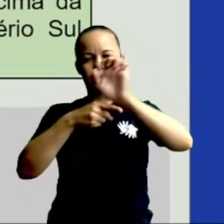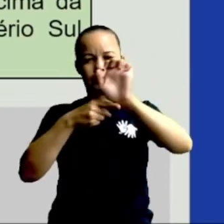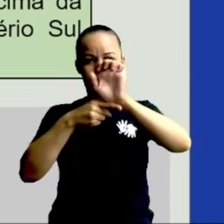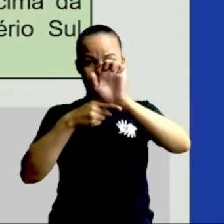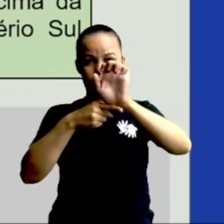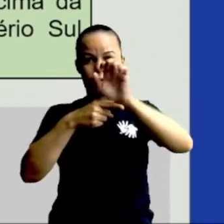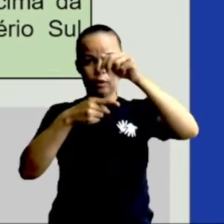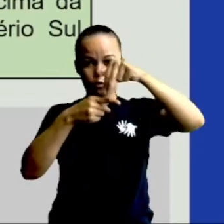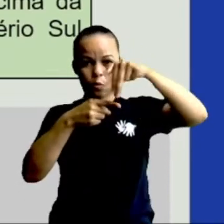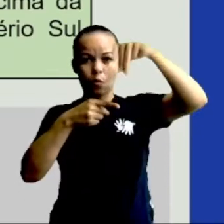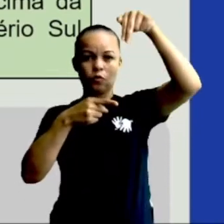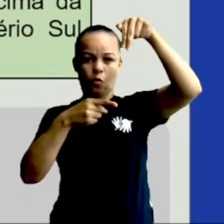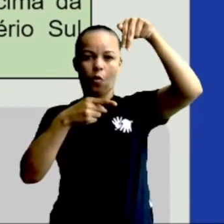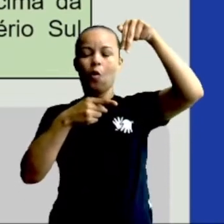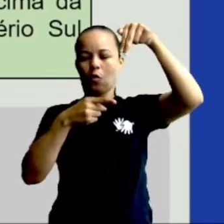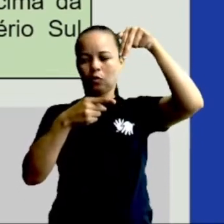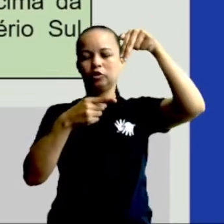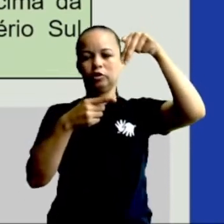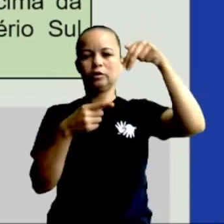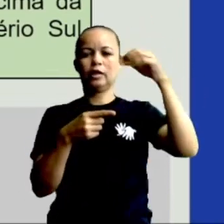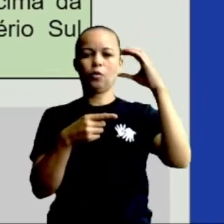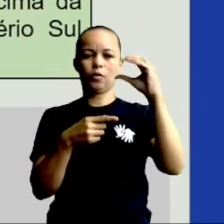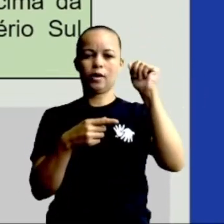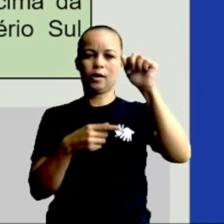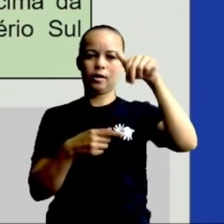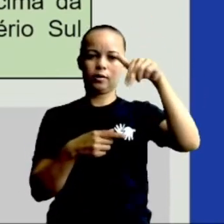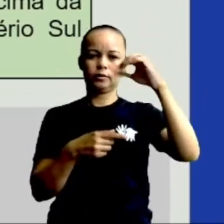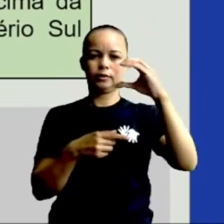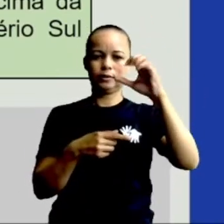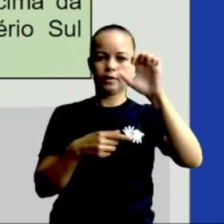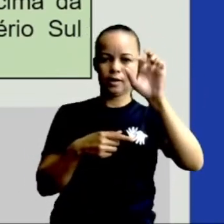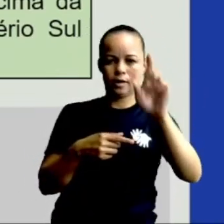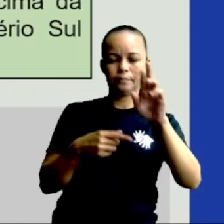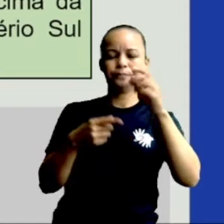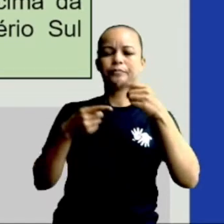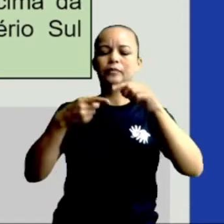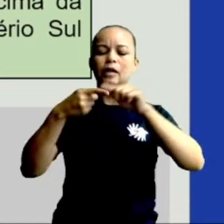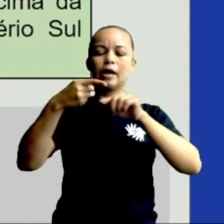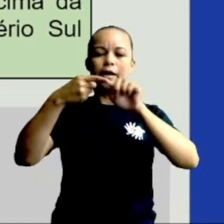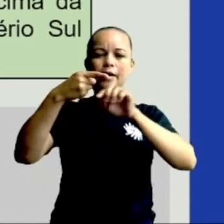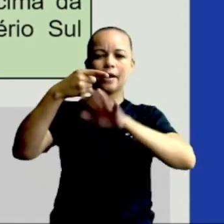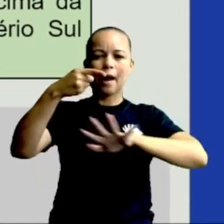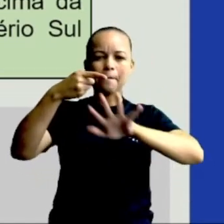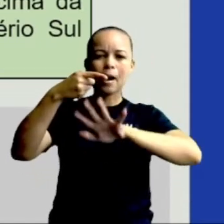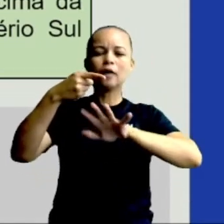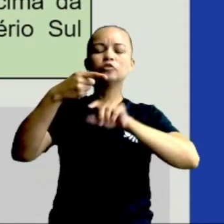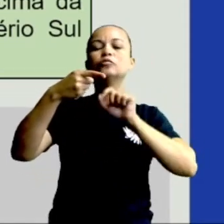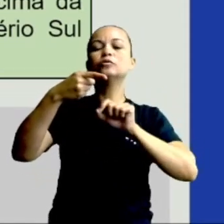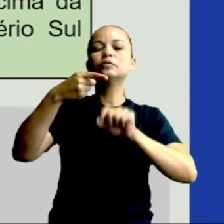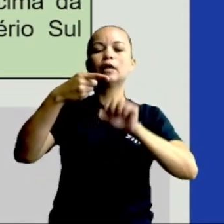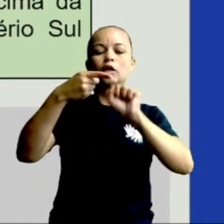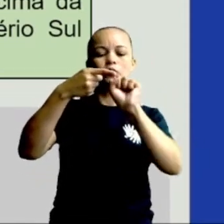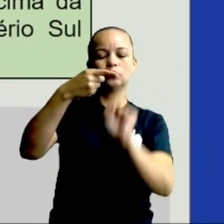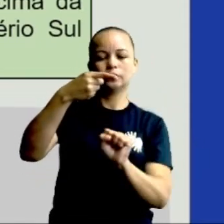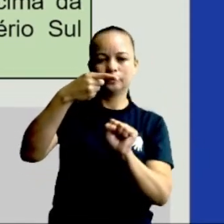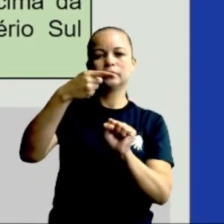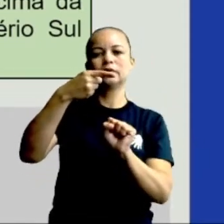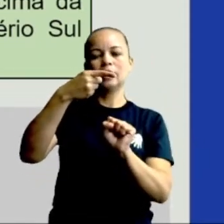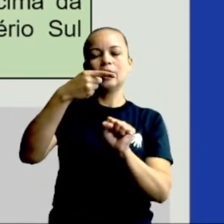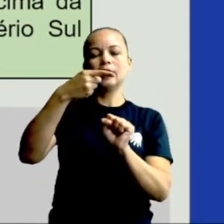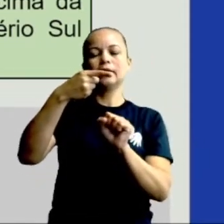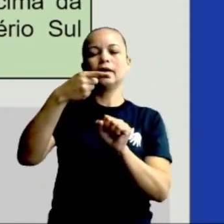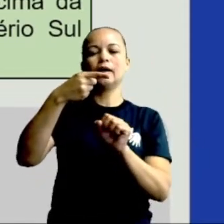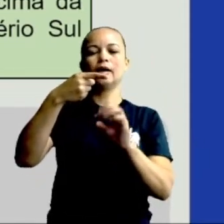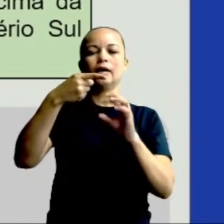Equador, como vocês estão vendo aí, que é o Trópico de Câncer, e abaixo da linha do Equador, que é o Trópico de